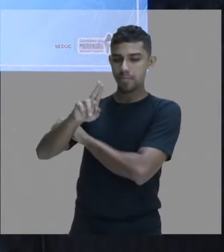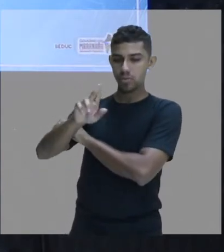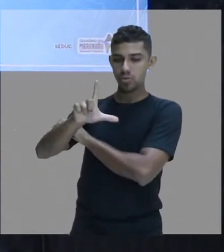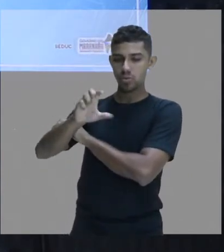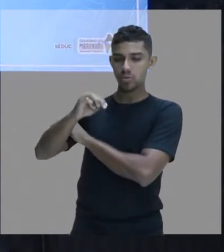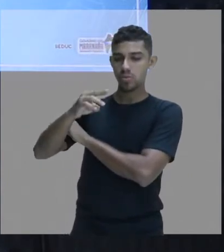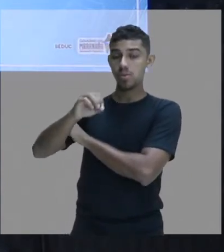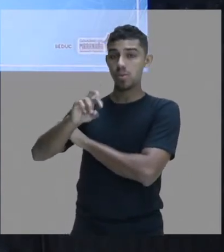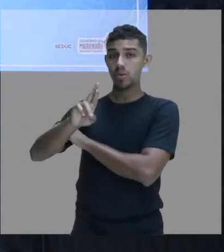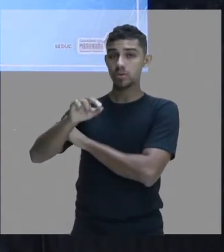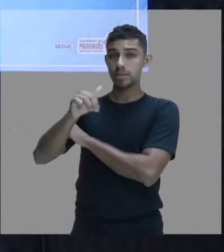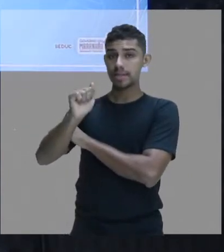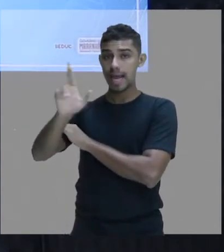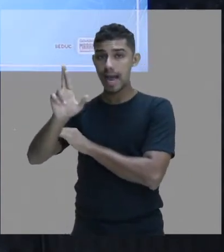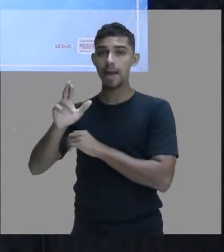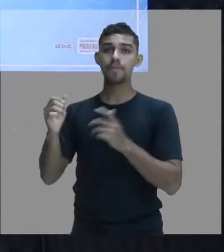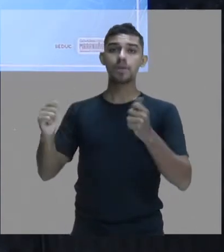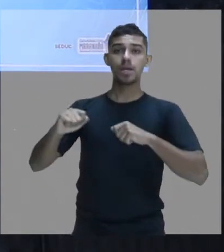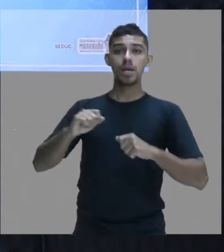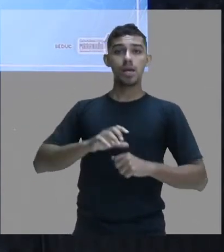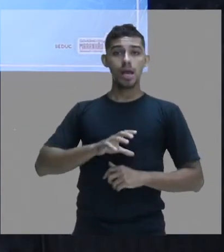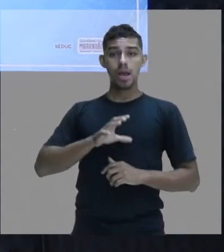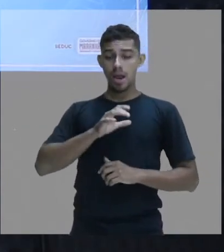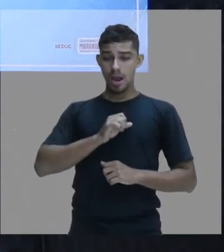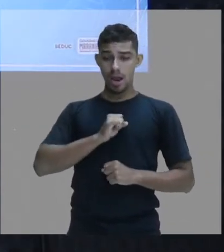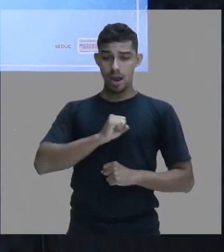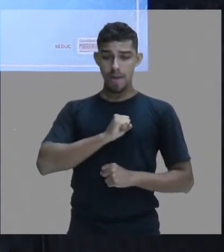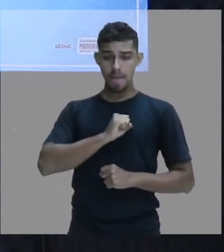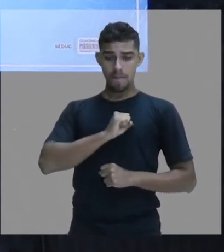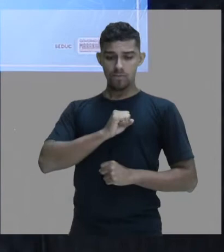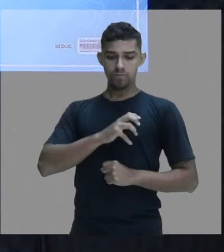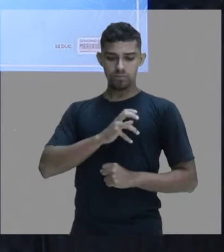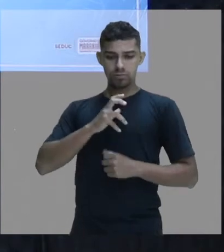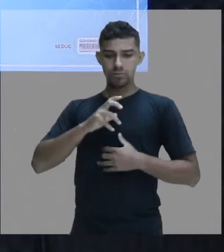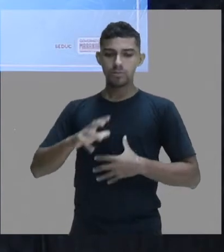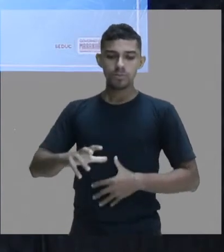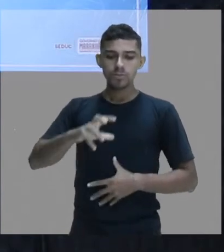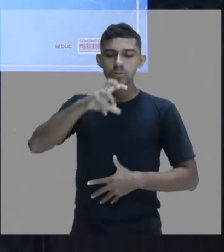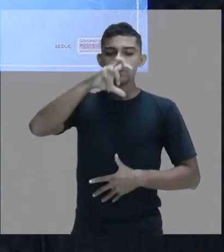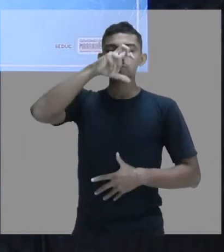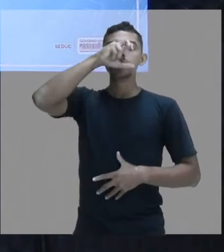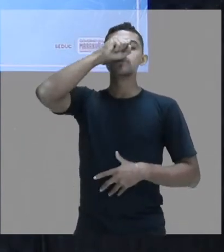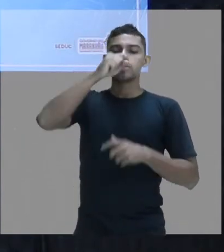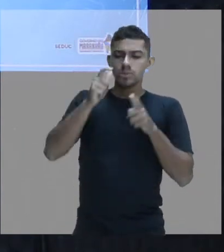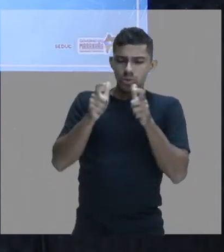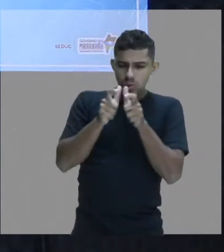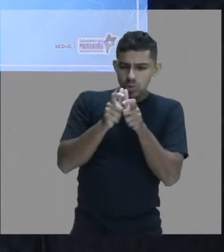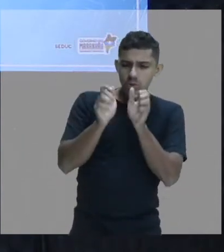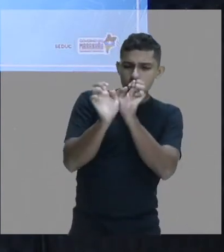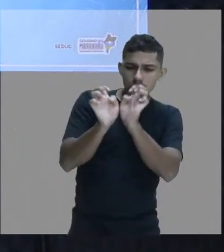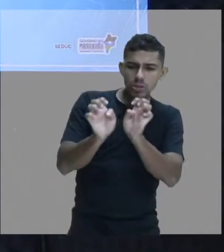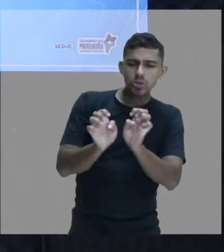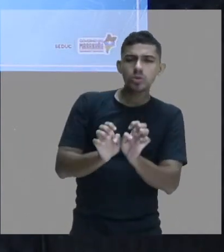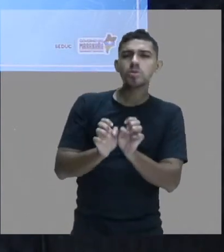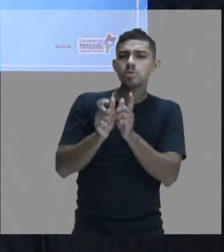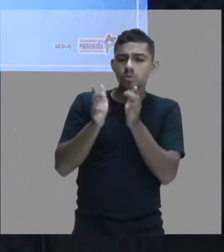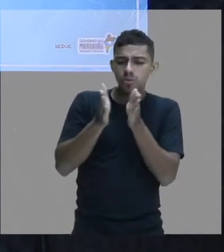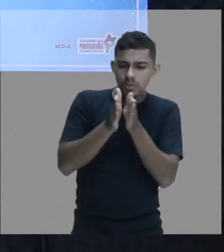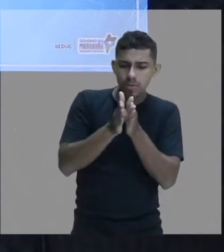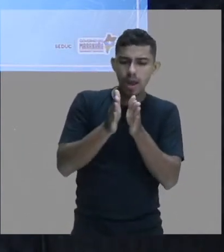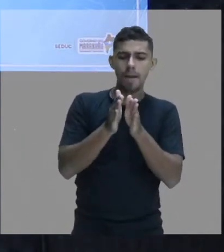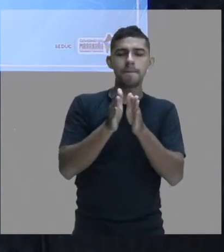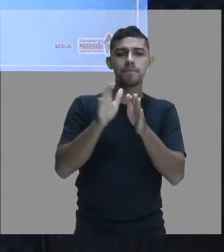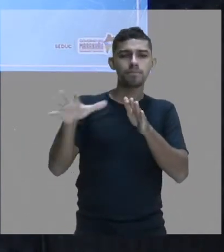sangue ele fica rico em oxigênio. Alvéolos pulmonares são as estruturas menores, é onde acontece essa mágica, onde o